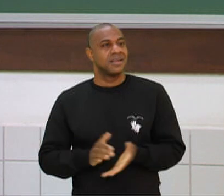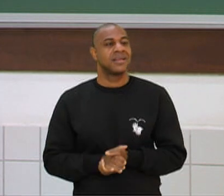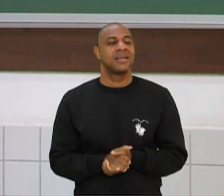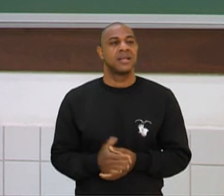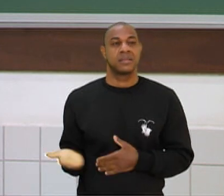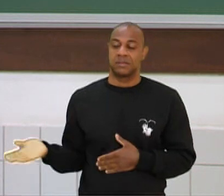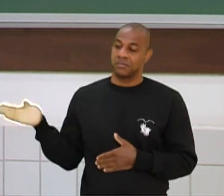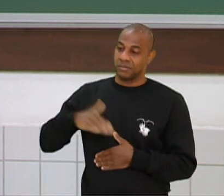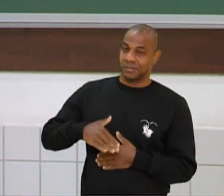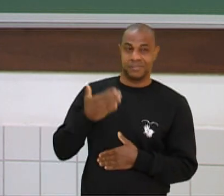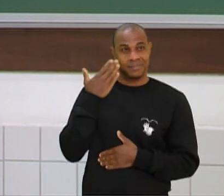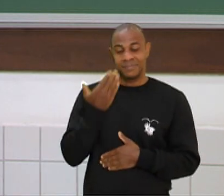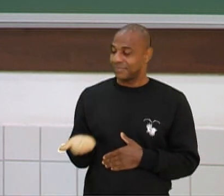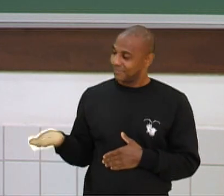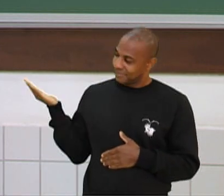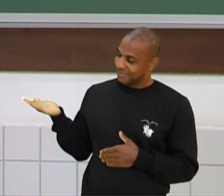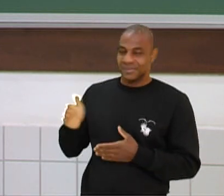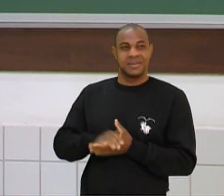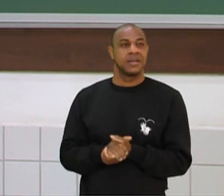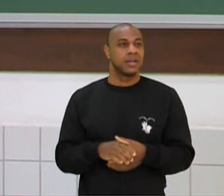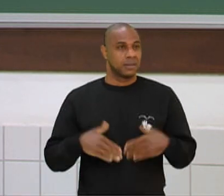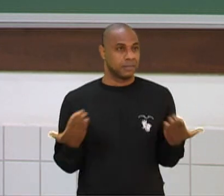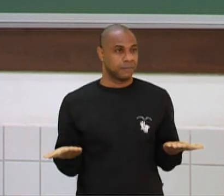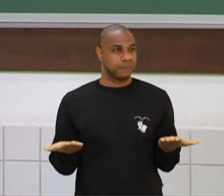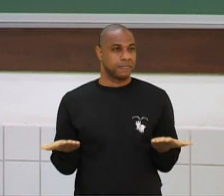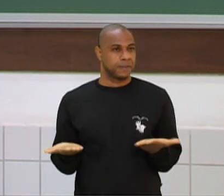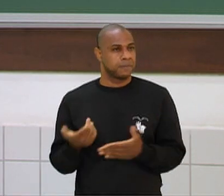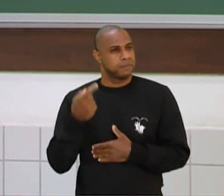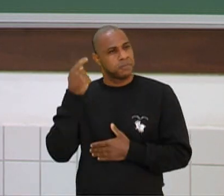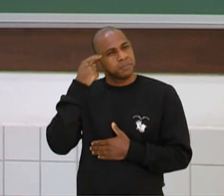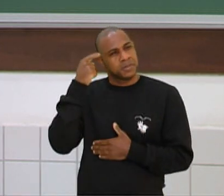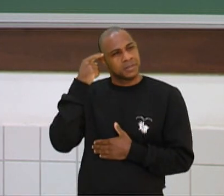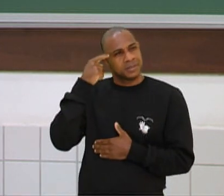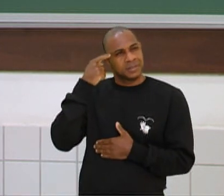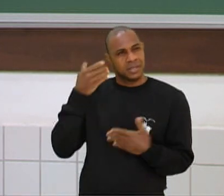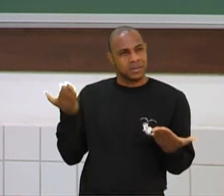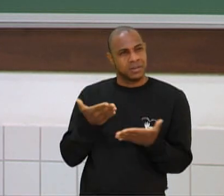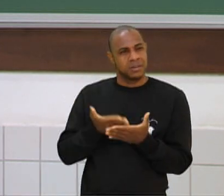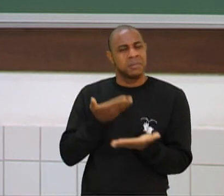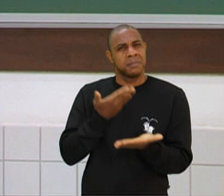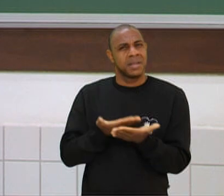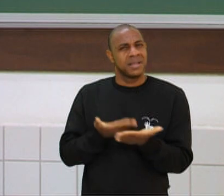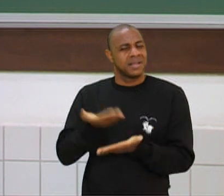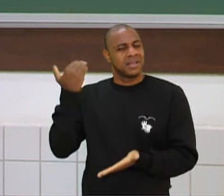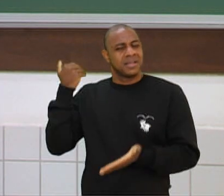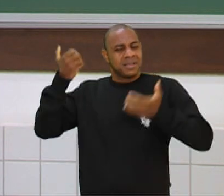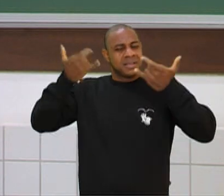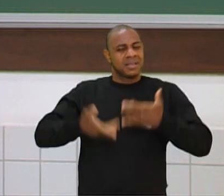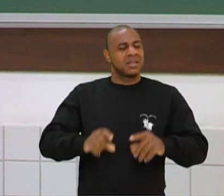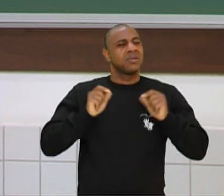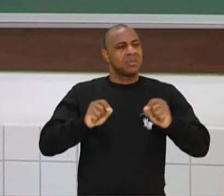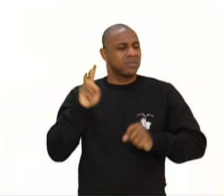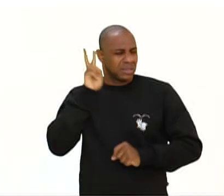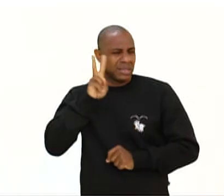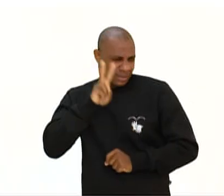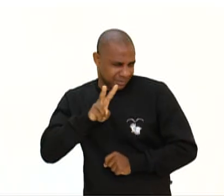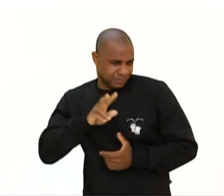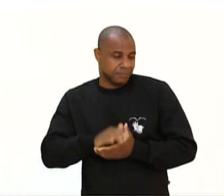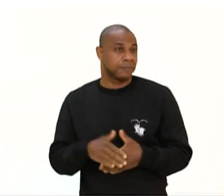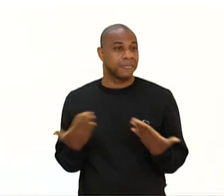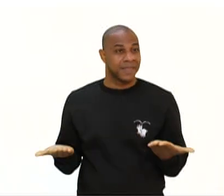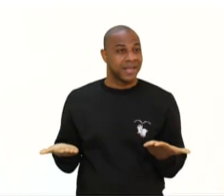let's start! Galerinha, vamos pensar? O que nós vimos na aula passada? Vocês lembram?